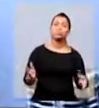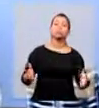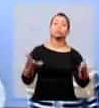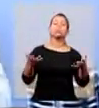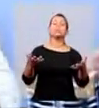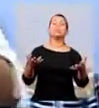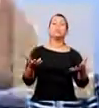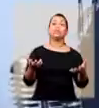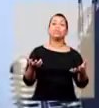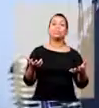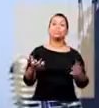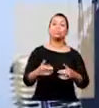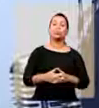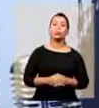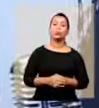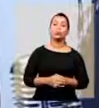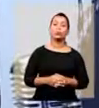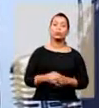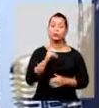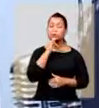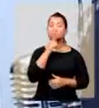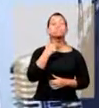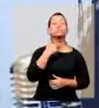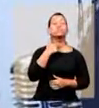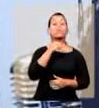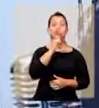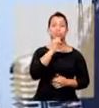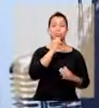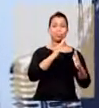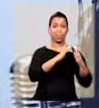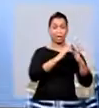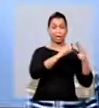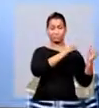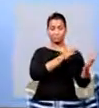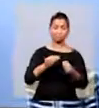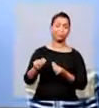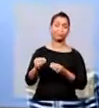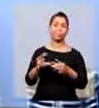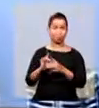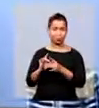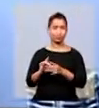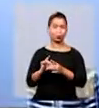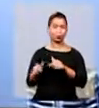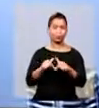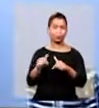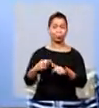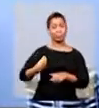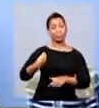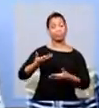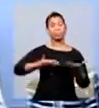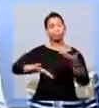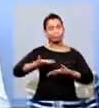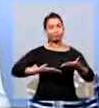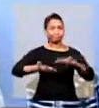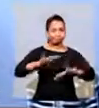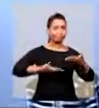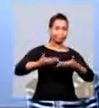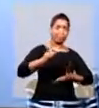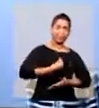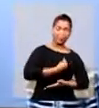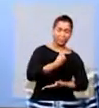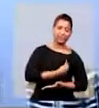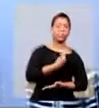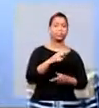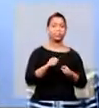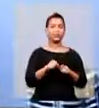E às vezes não pelo esporte, mas de estar ali com outras pessoas, essa vivência, de fazer um alongamento, né? De estar fazendo atividade física, mas de